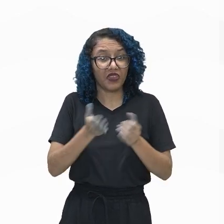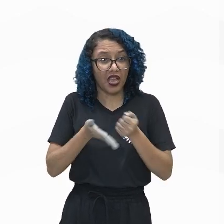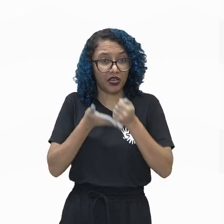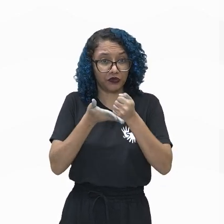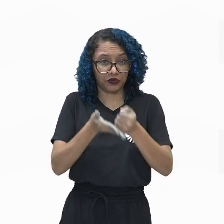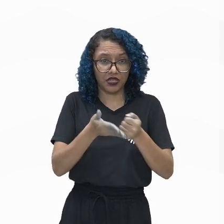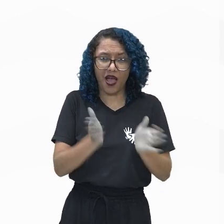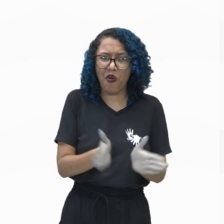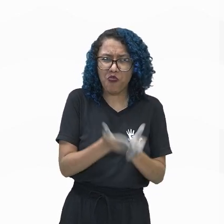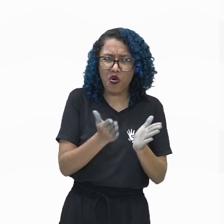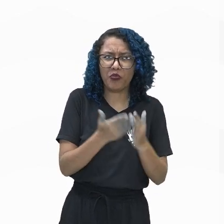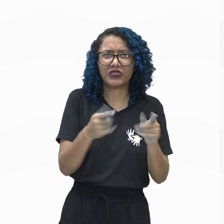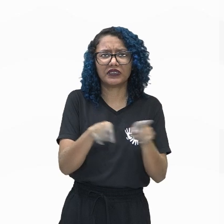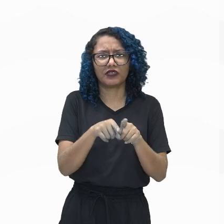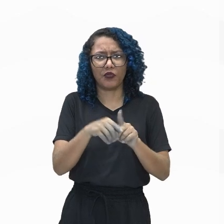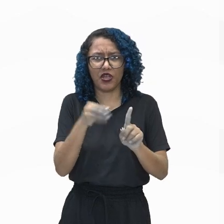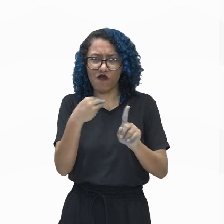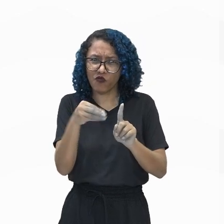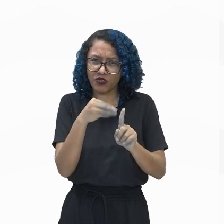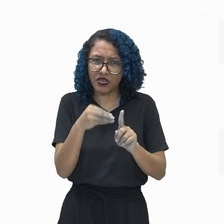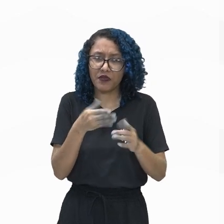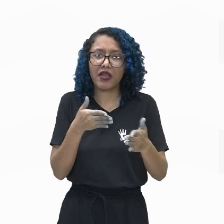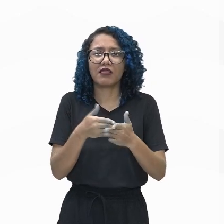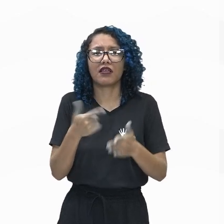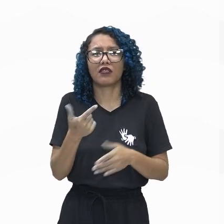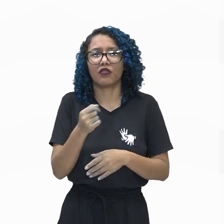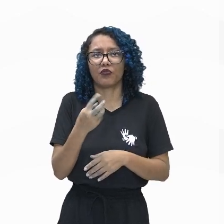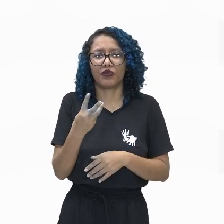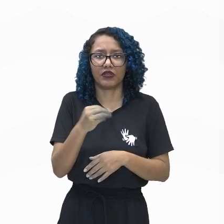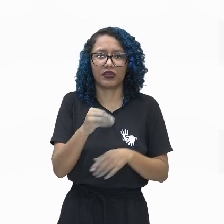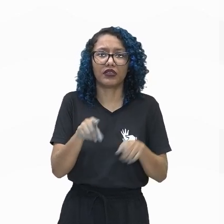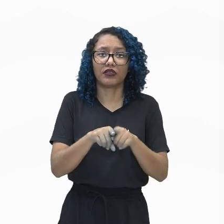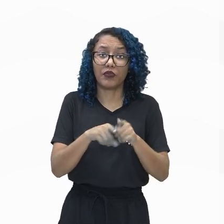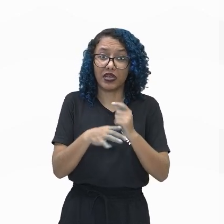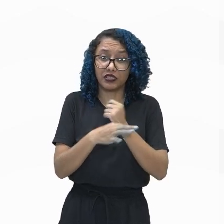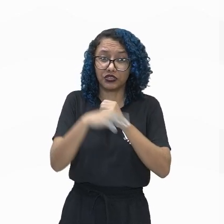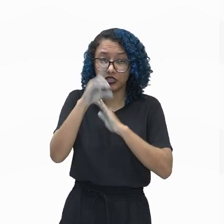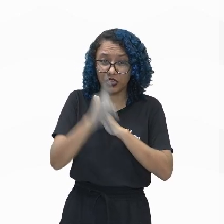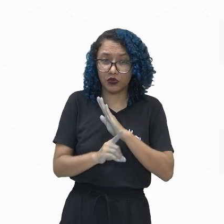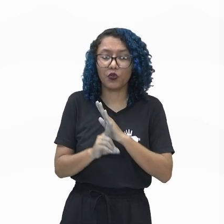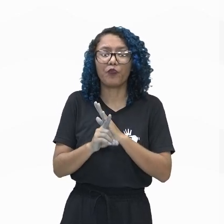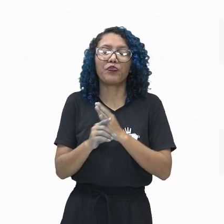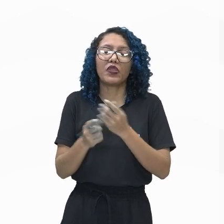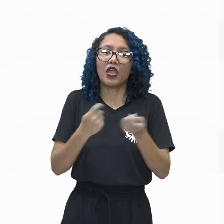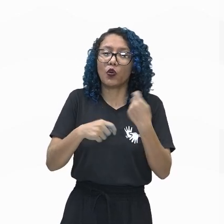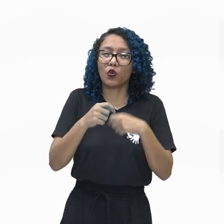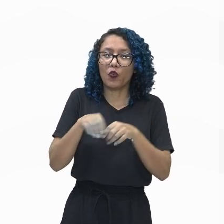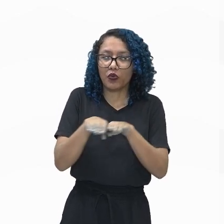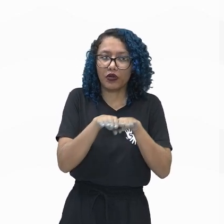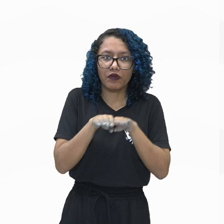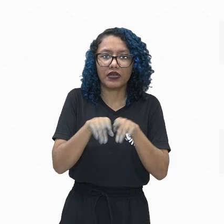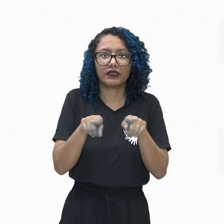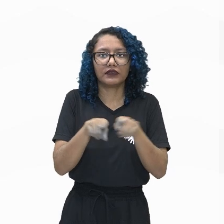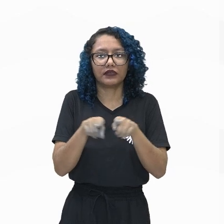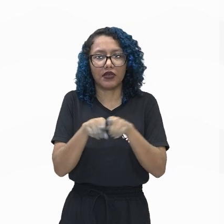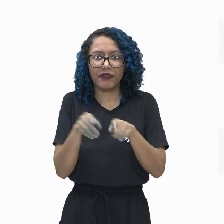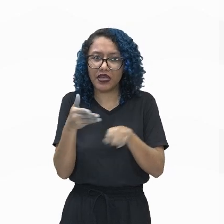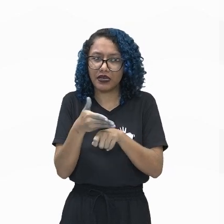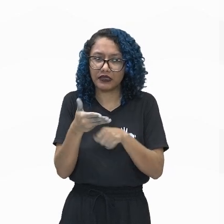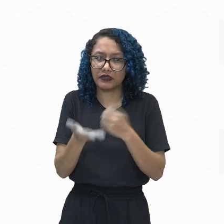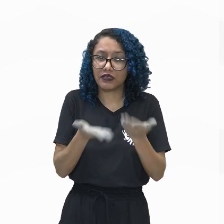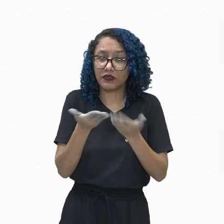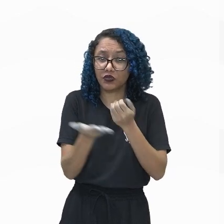2030. E 1.4, garantir direitos econômicos iguais e acesso a serviços